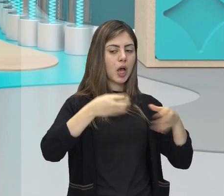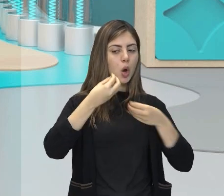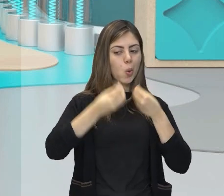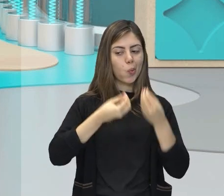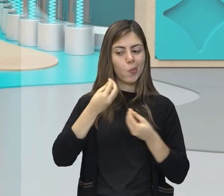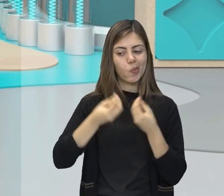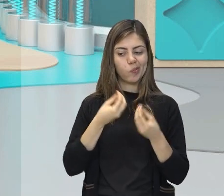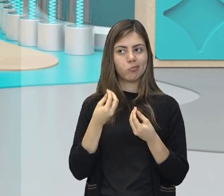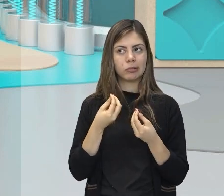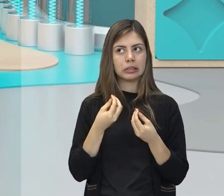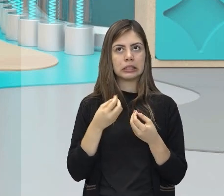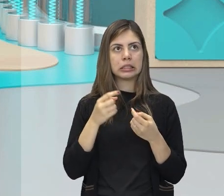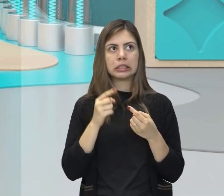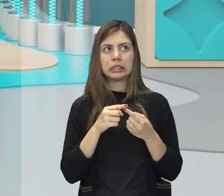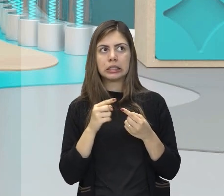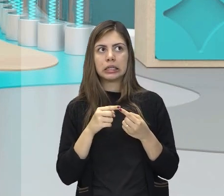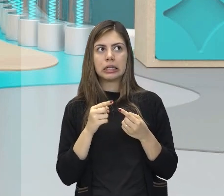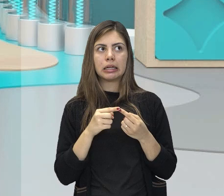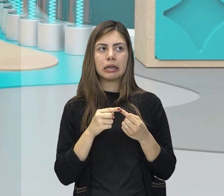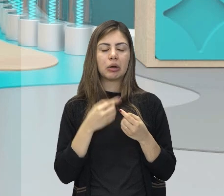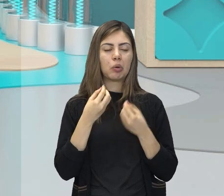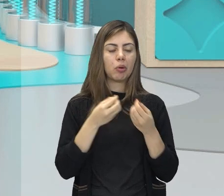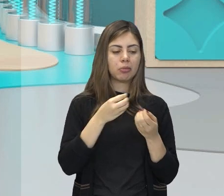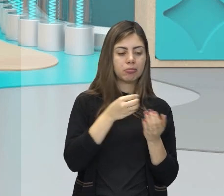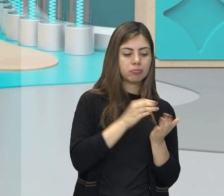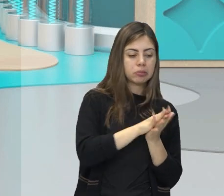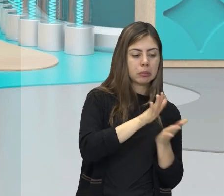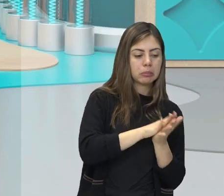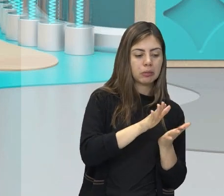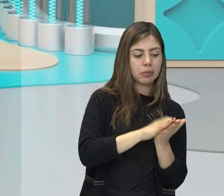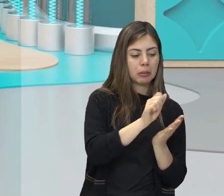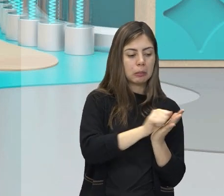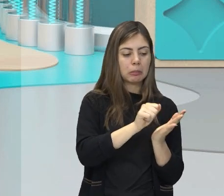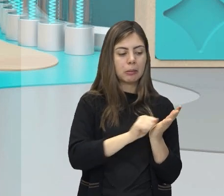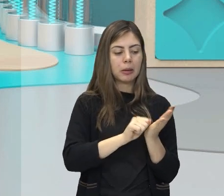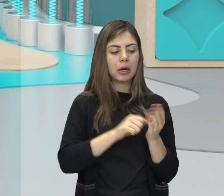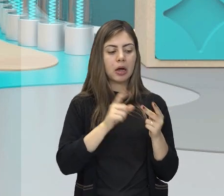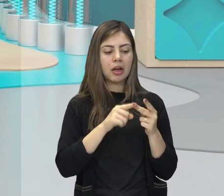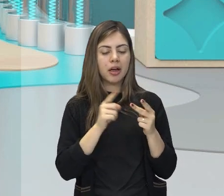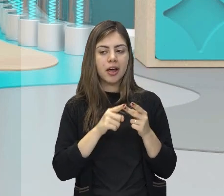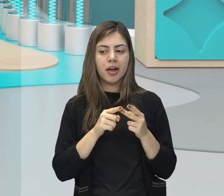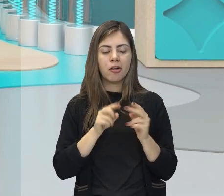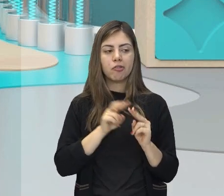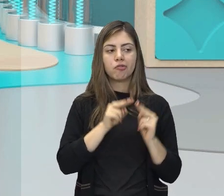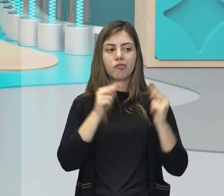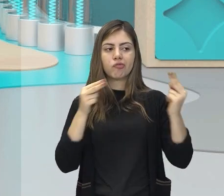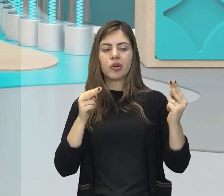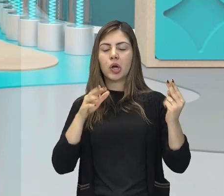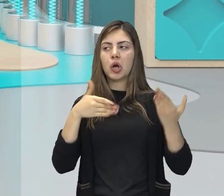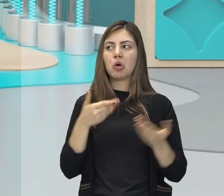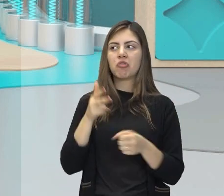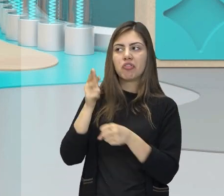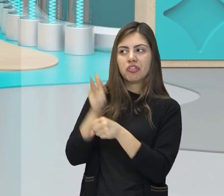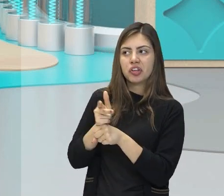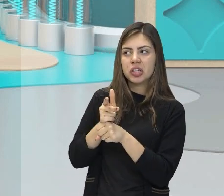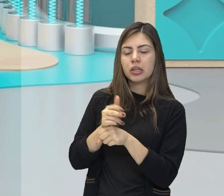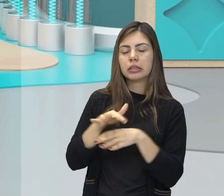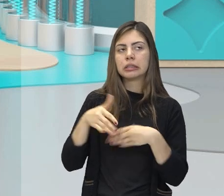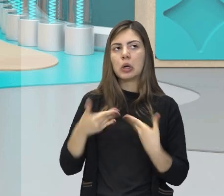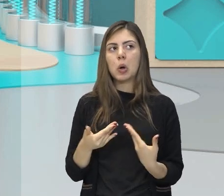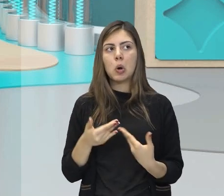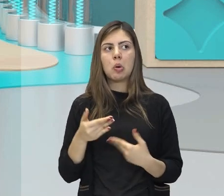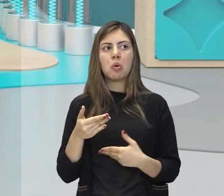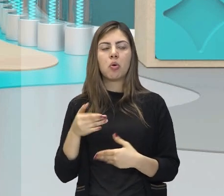será o veículo? Vai ser um ambiente impresso, virtual, vai ter vídeo, vai ser somente áudio, é importante